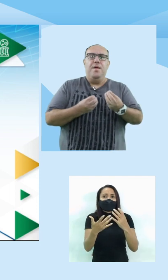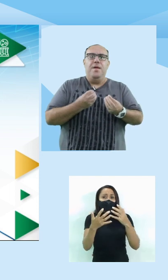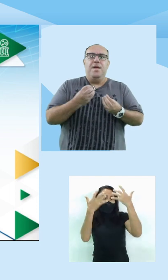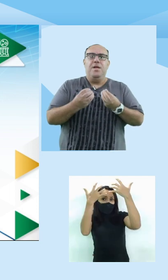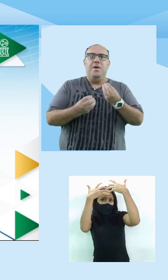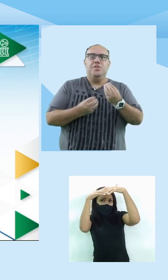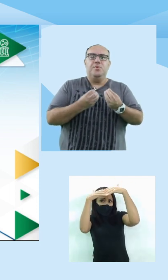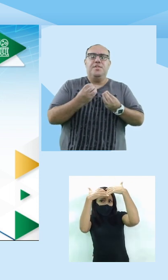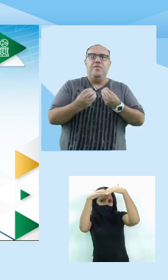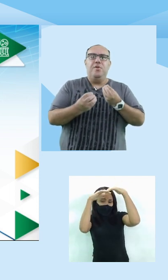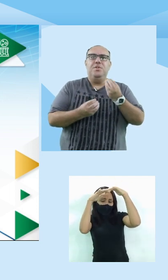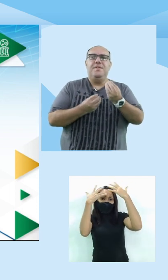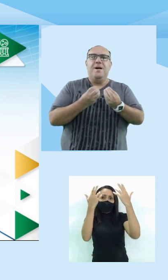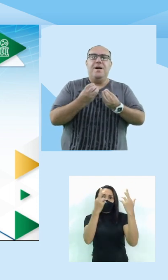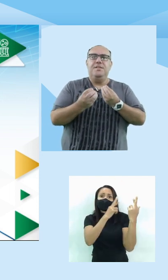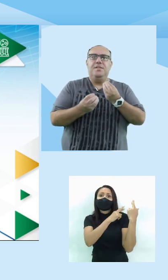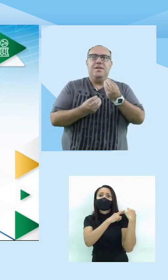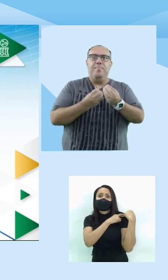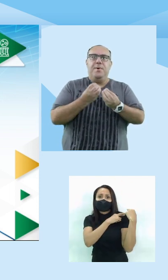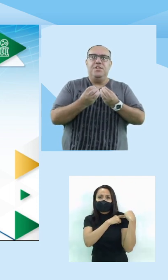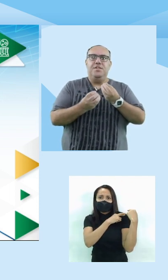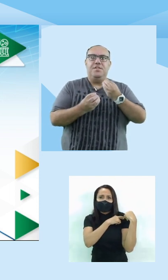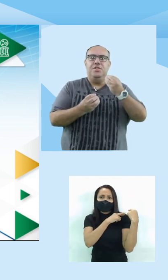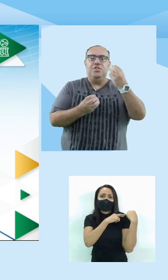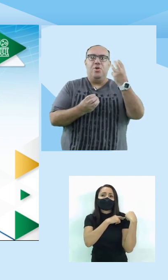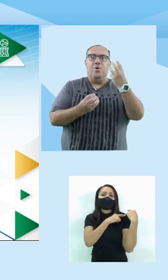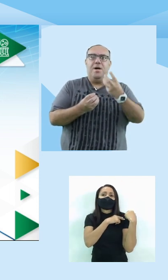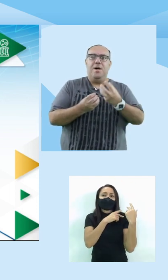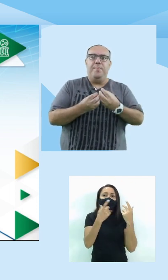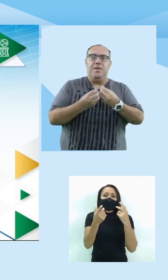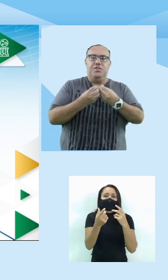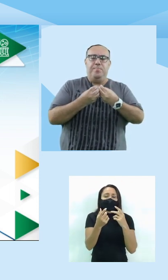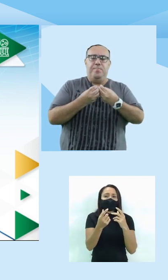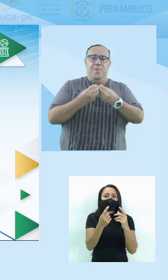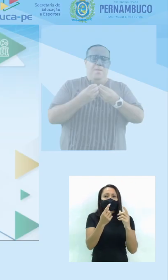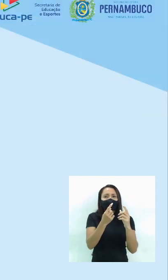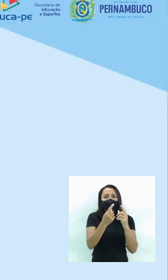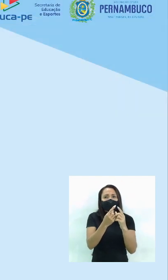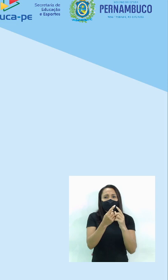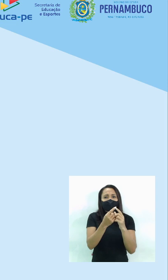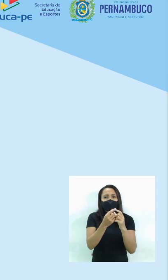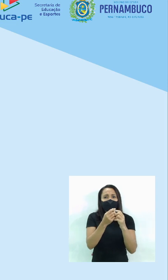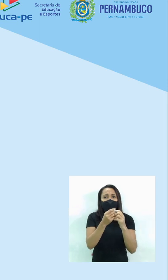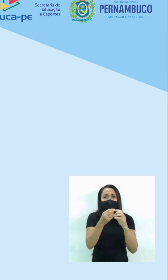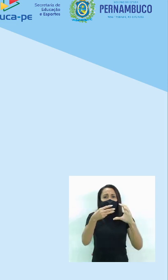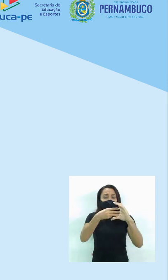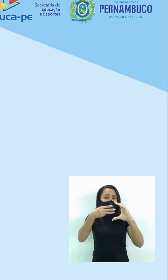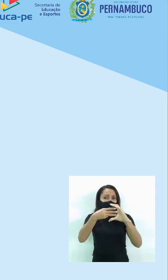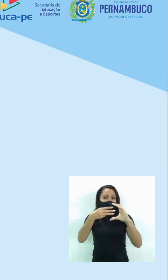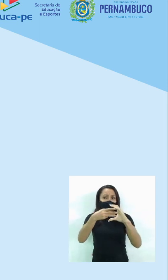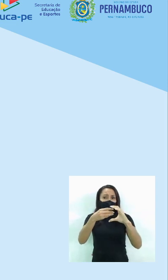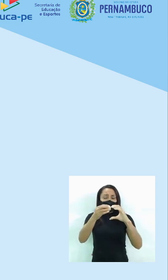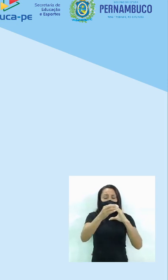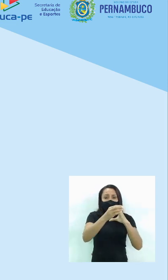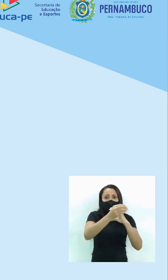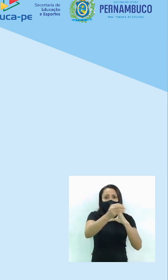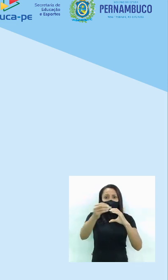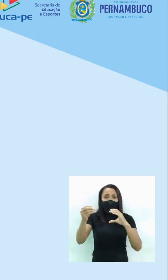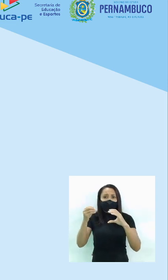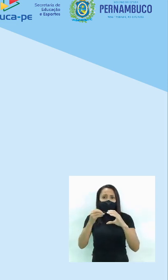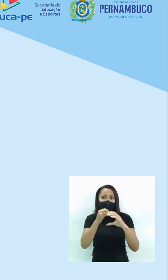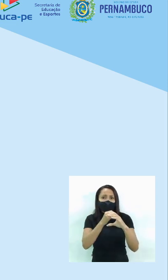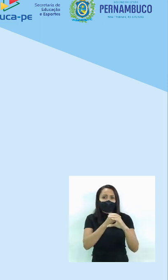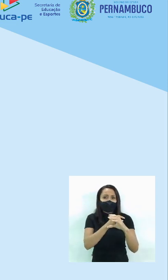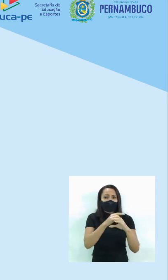neurônio ele é o responsável, a unidade capaz de se deslocar pela parte do cérebro,